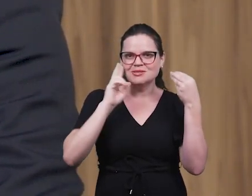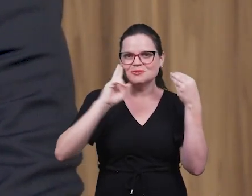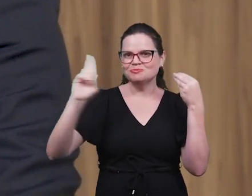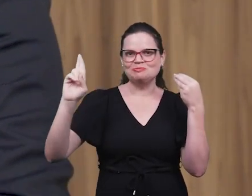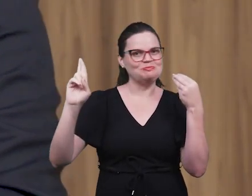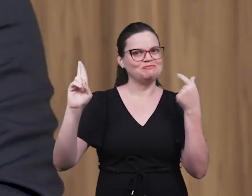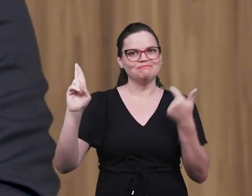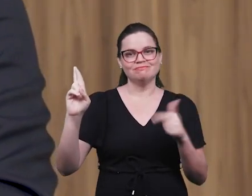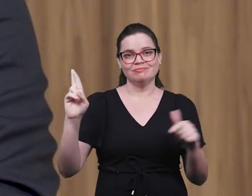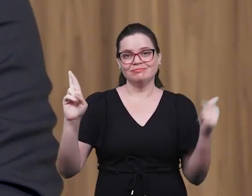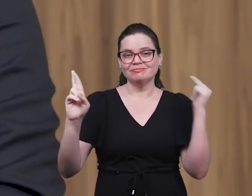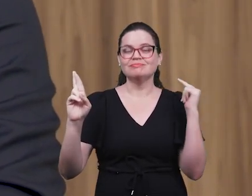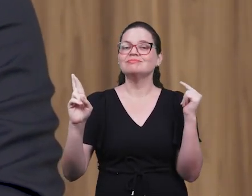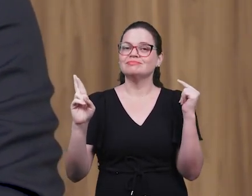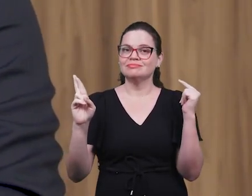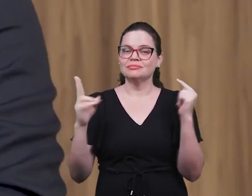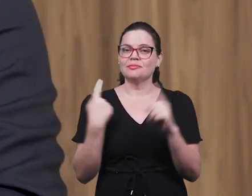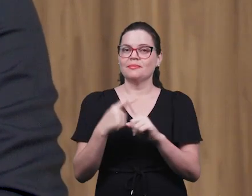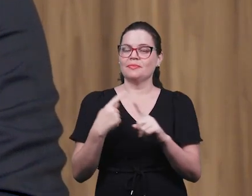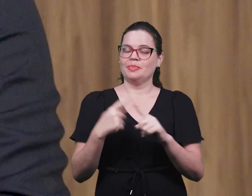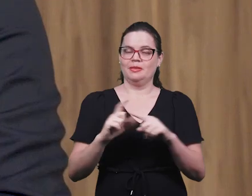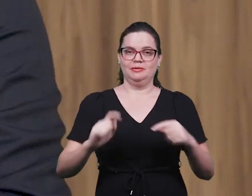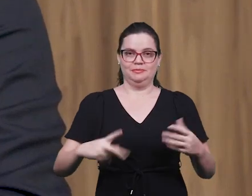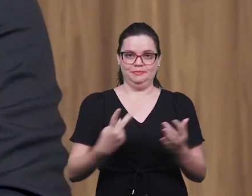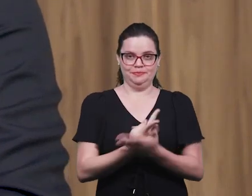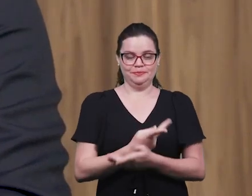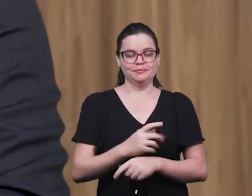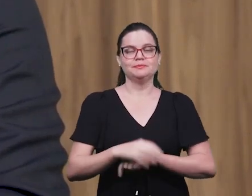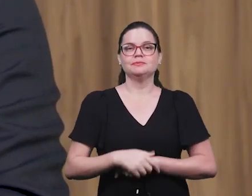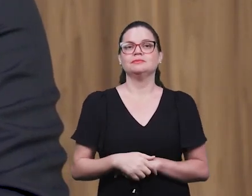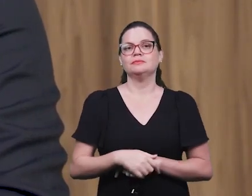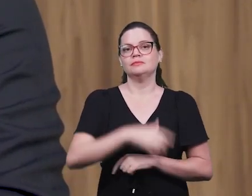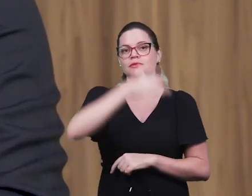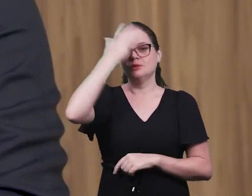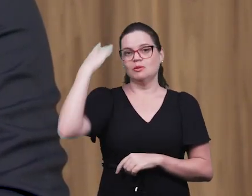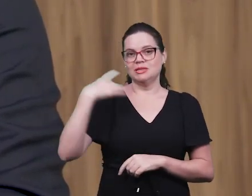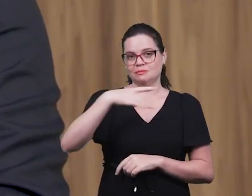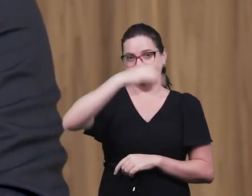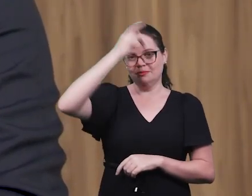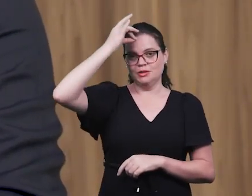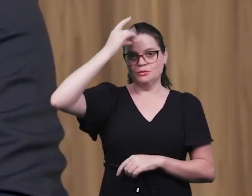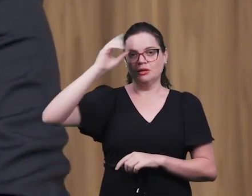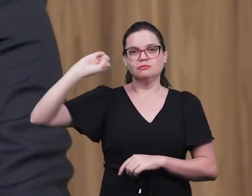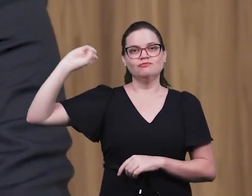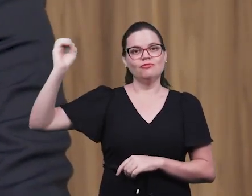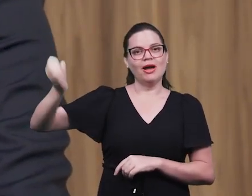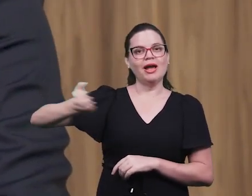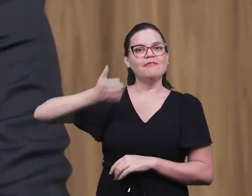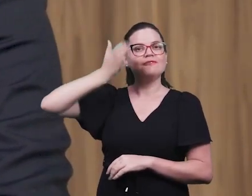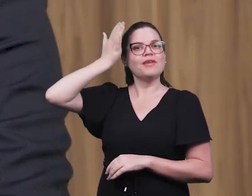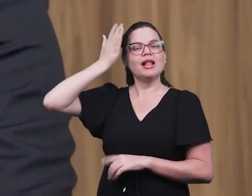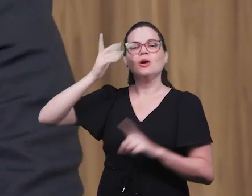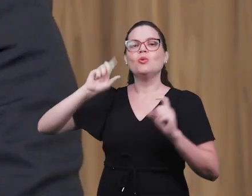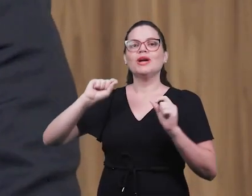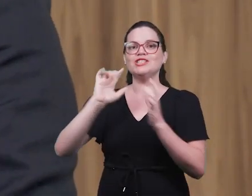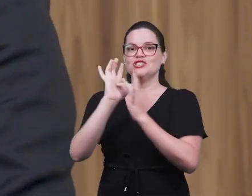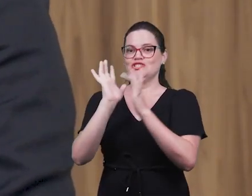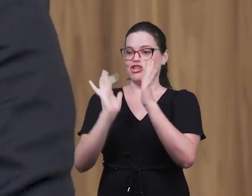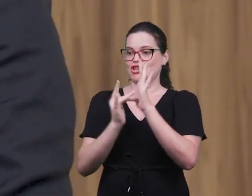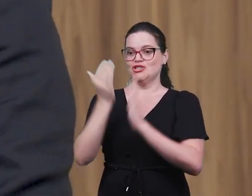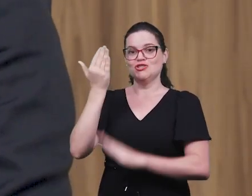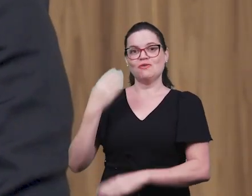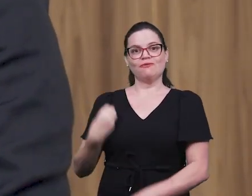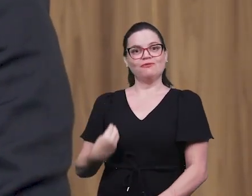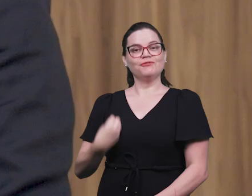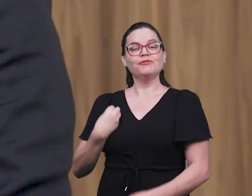Né? Porque o Espírito Santo, ele vai revelar Jesus vivo na palavra. Então, quando você lê